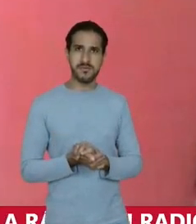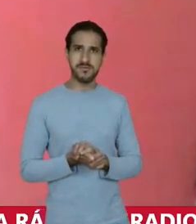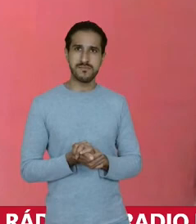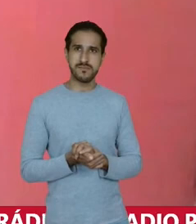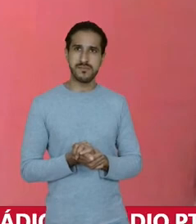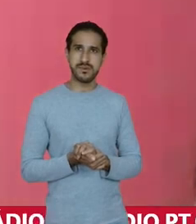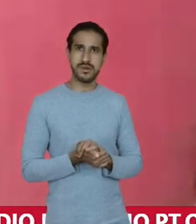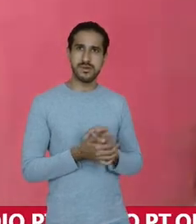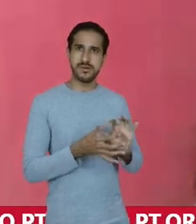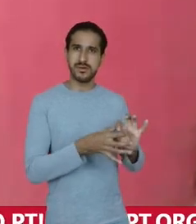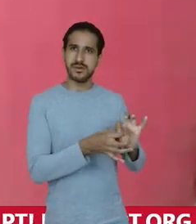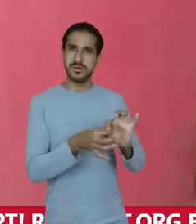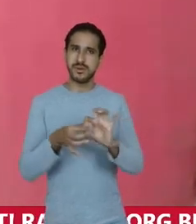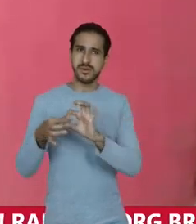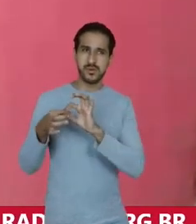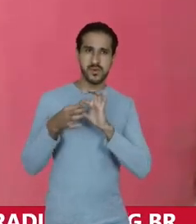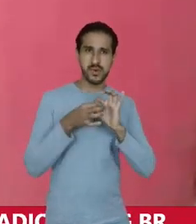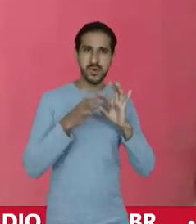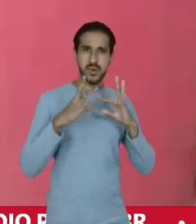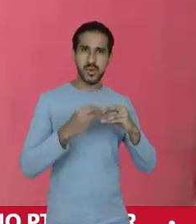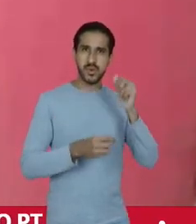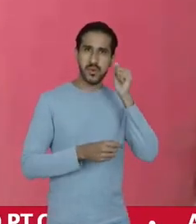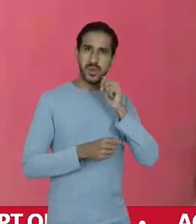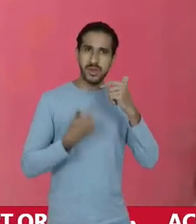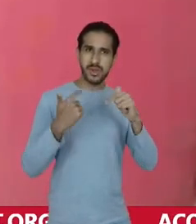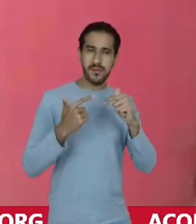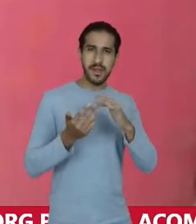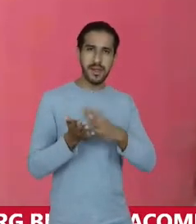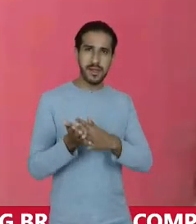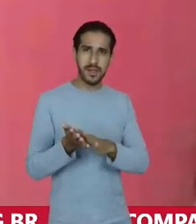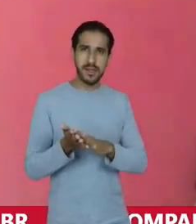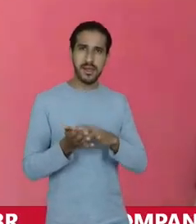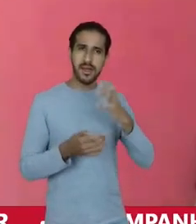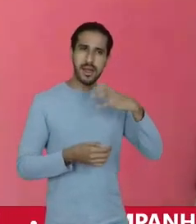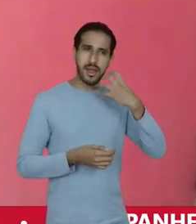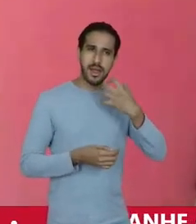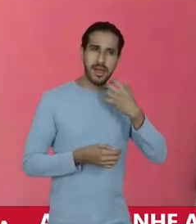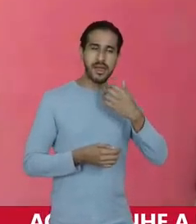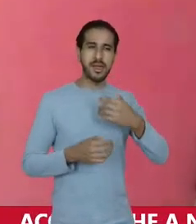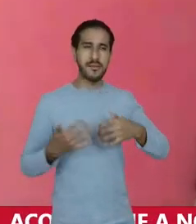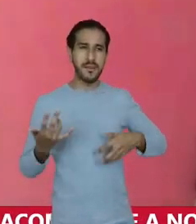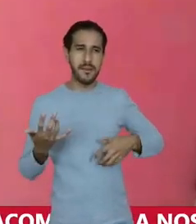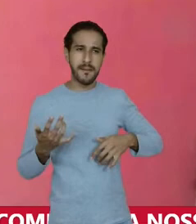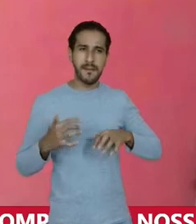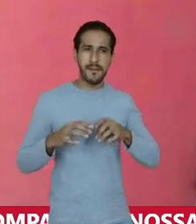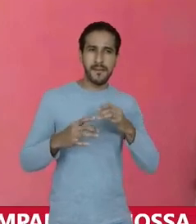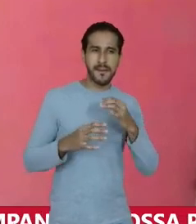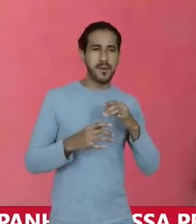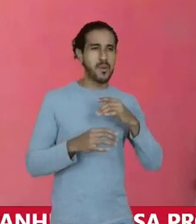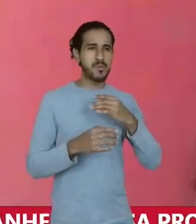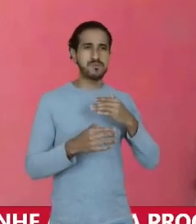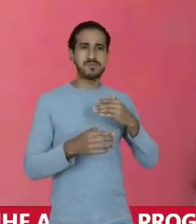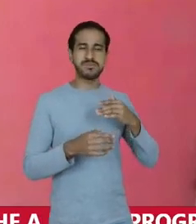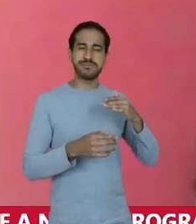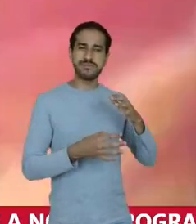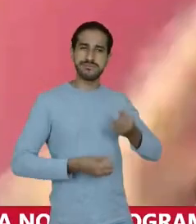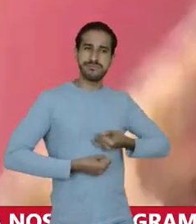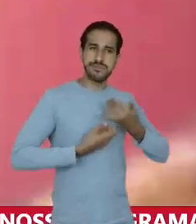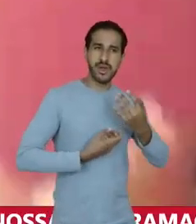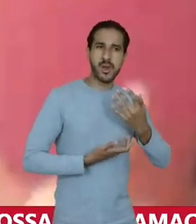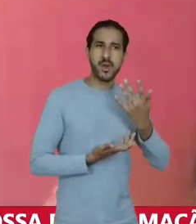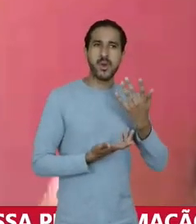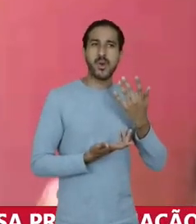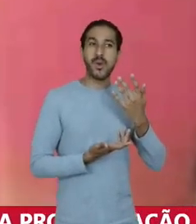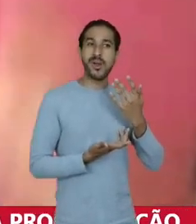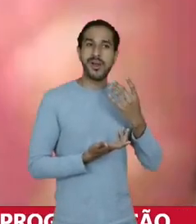que junta todas as mulheres que trabalham no samba, seja cantora, seja instrumentista, seja produtoras culturais, seja